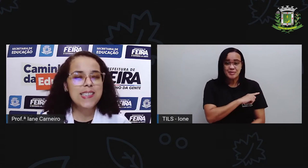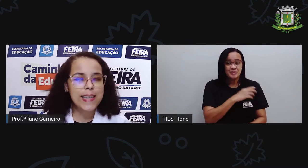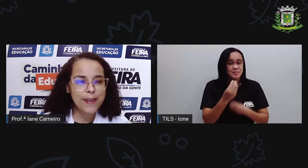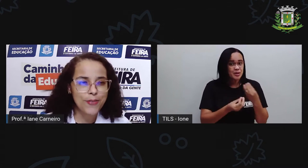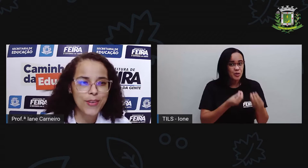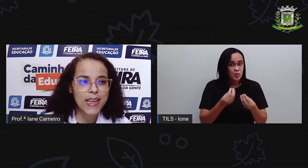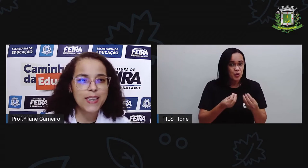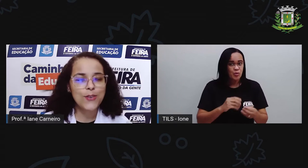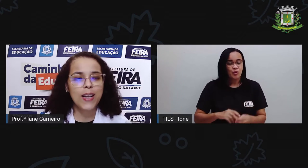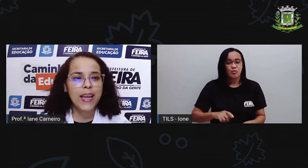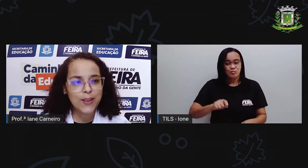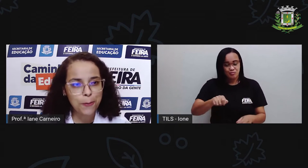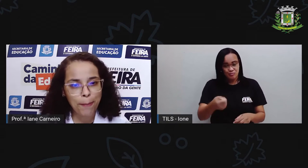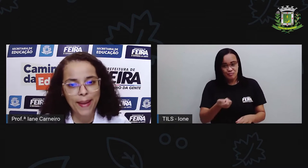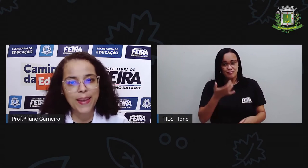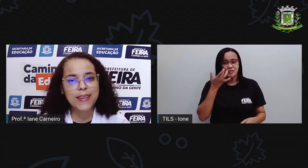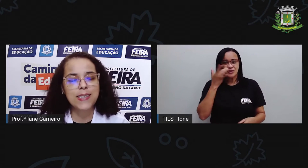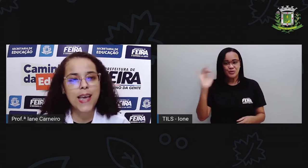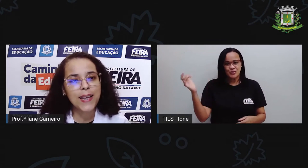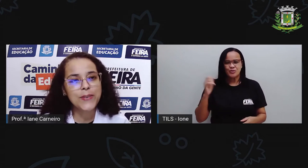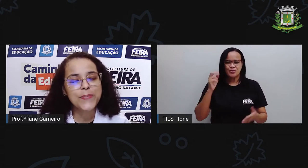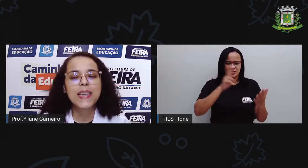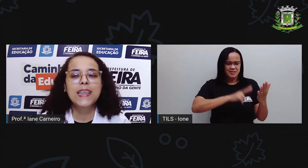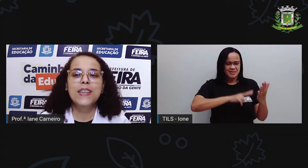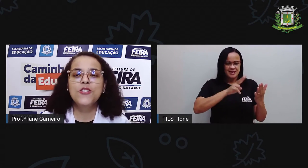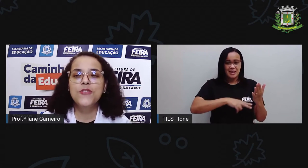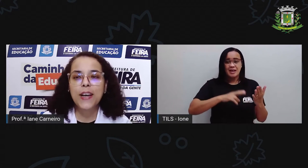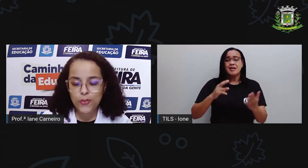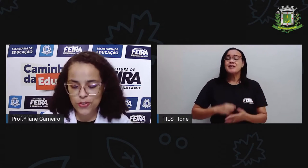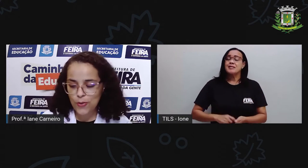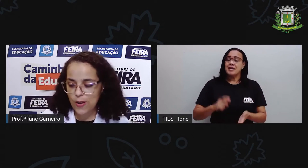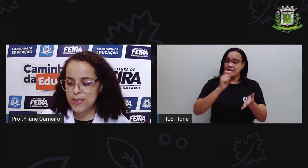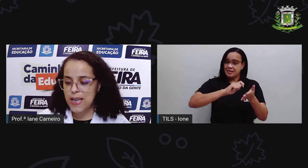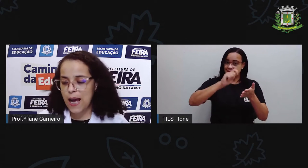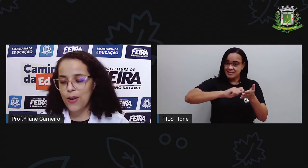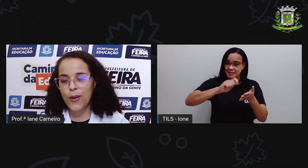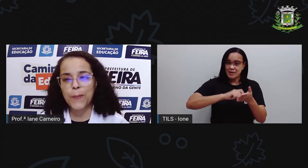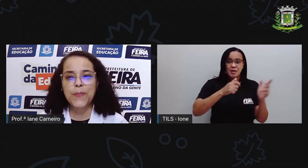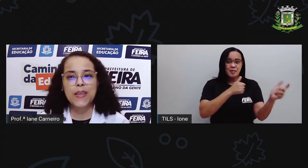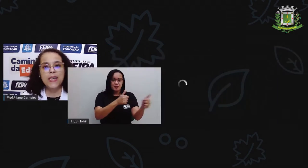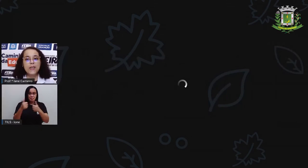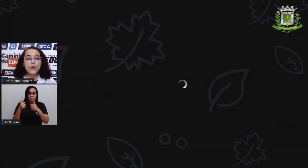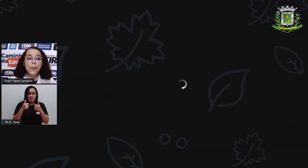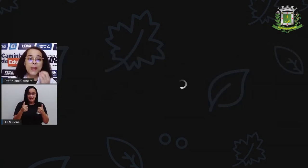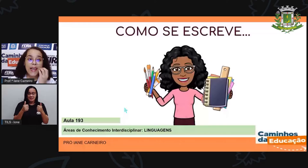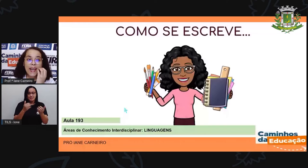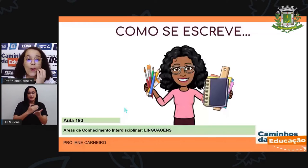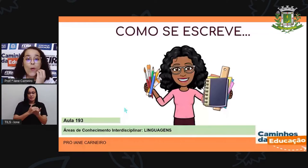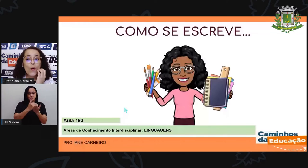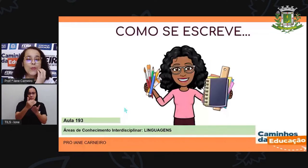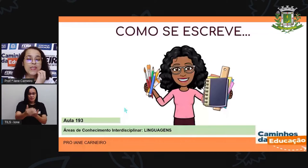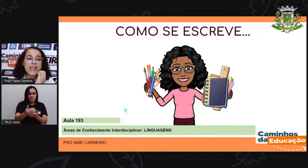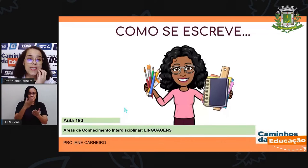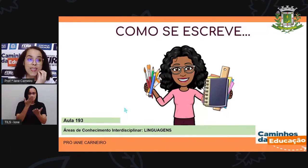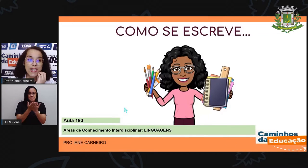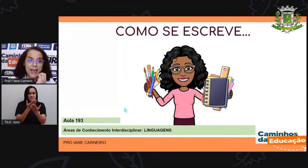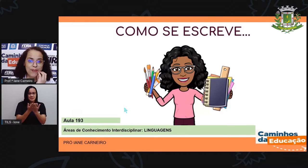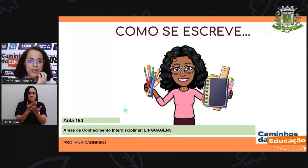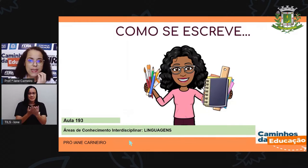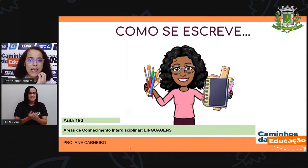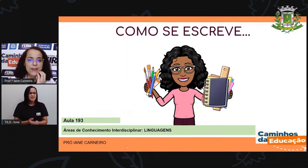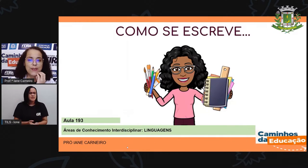escrevendo, lendo bem, tá certo? Então a gente vai continuar com essa aula e o nome dela é como se